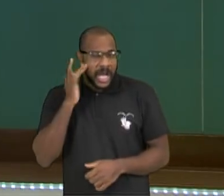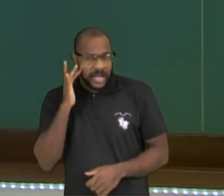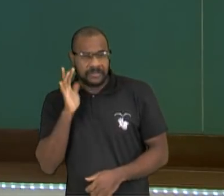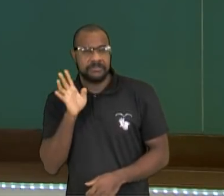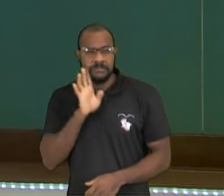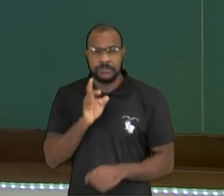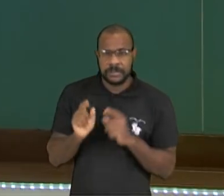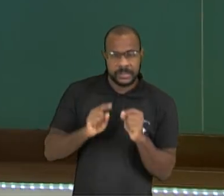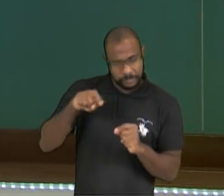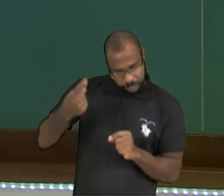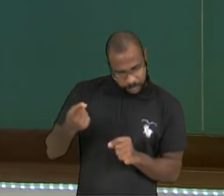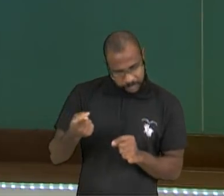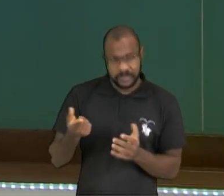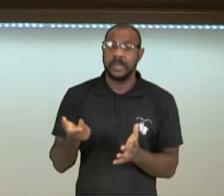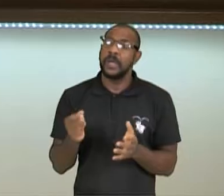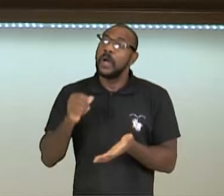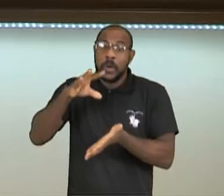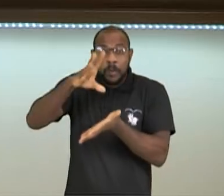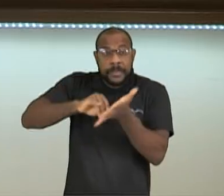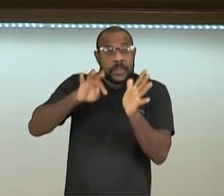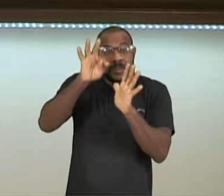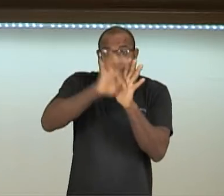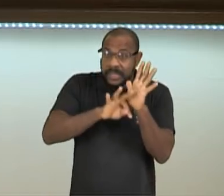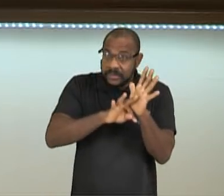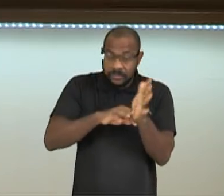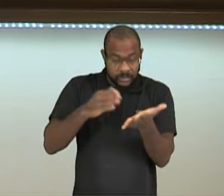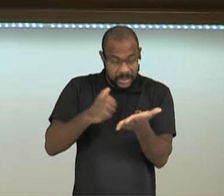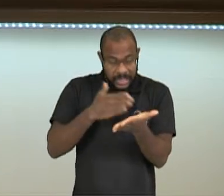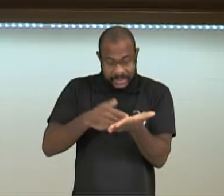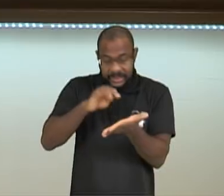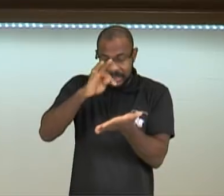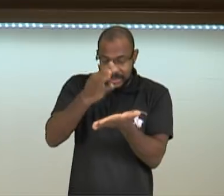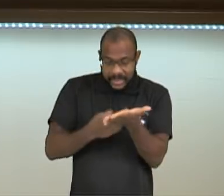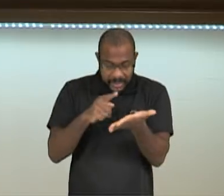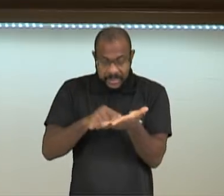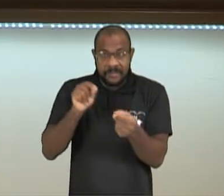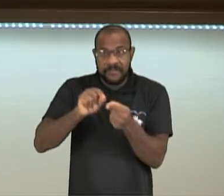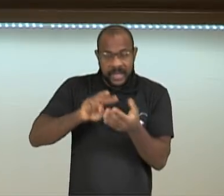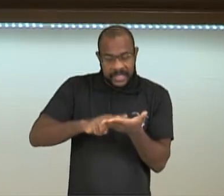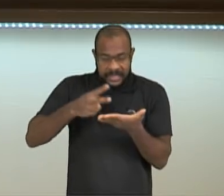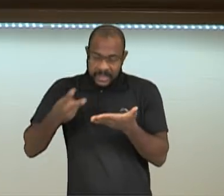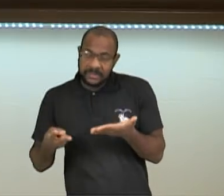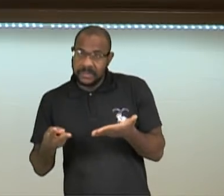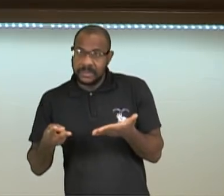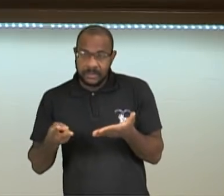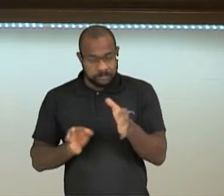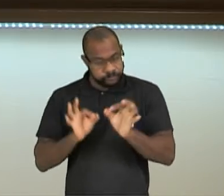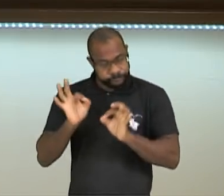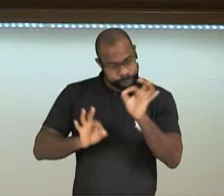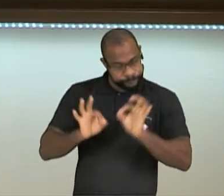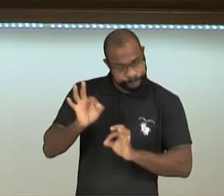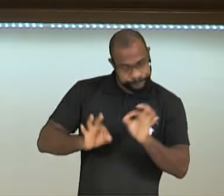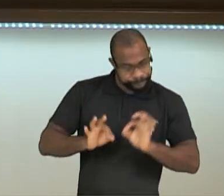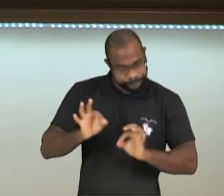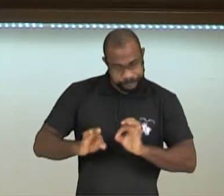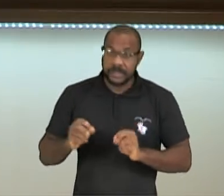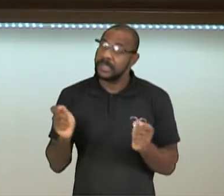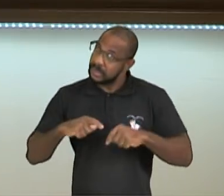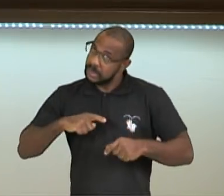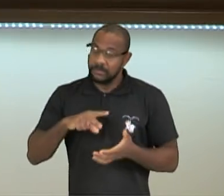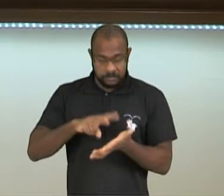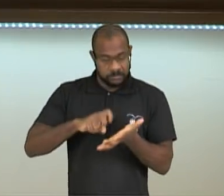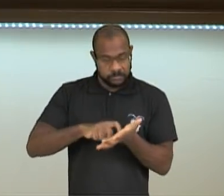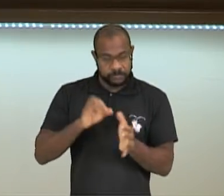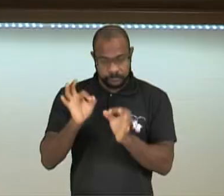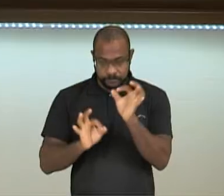legal, depois copie o texto no seu caderno, faz a tradução, é bom para que você vá adquirindo vocabulário, tá?